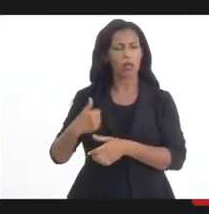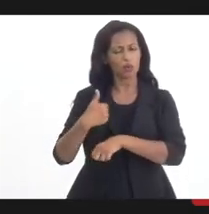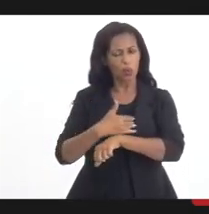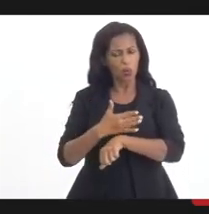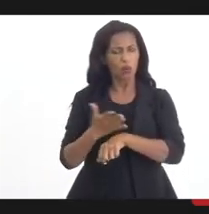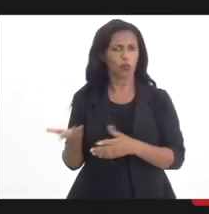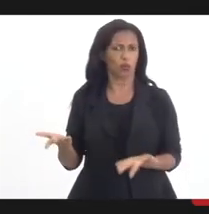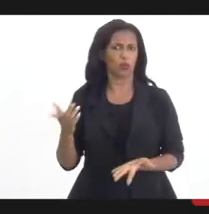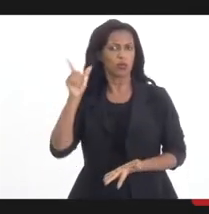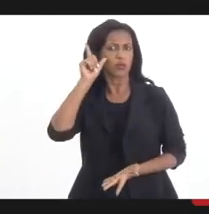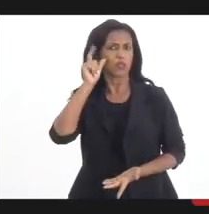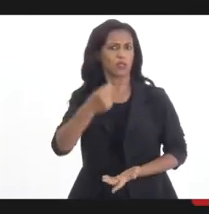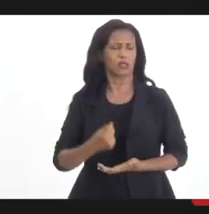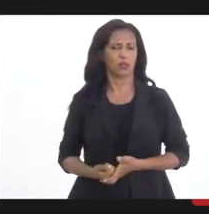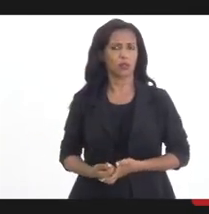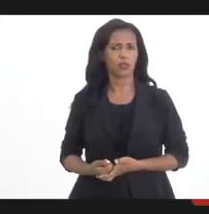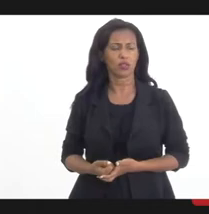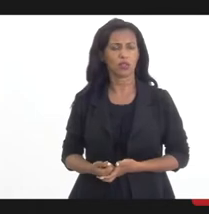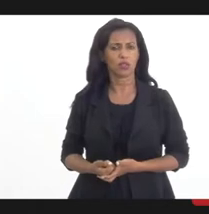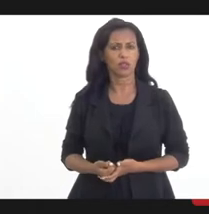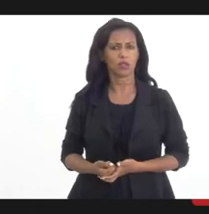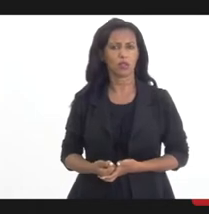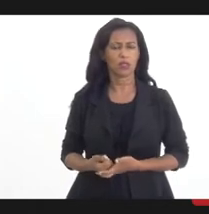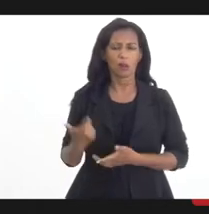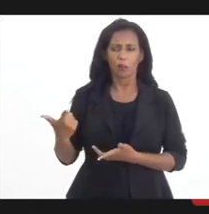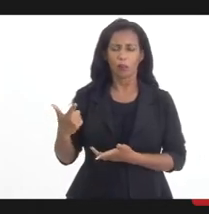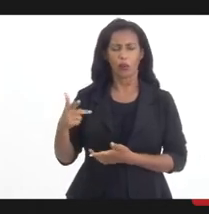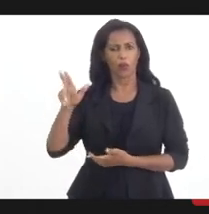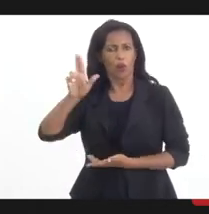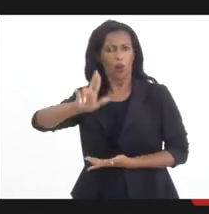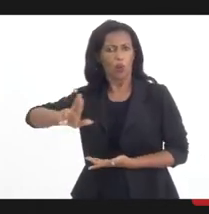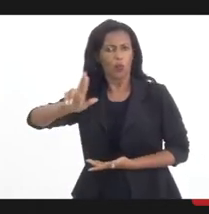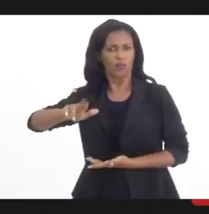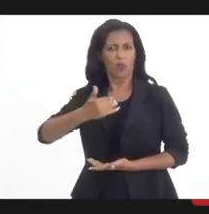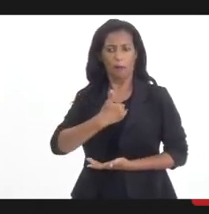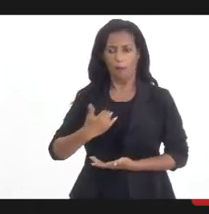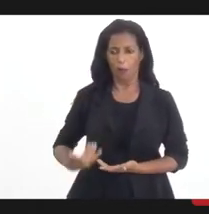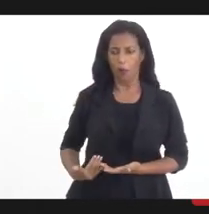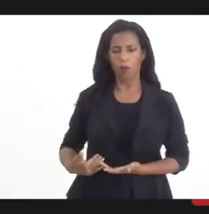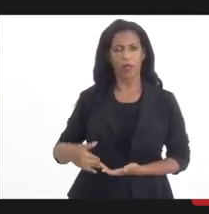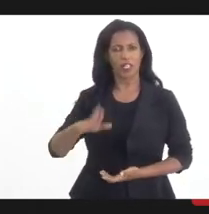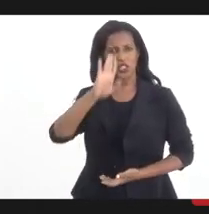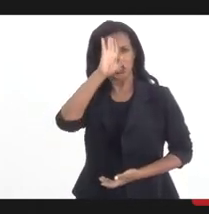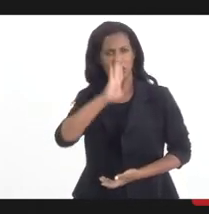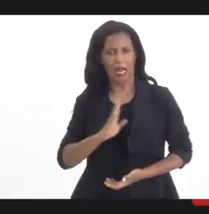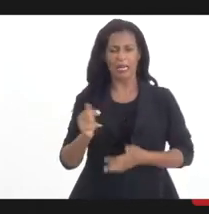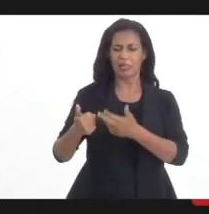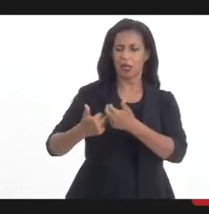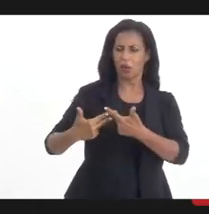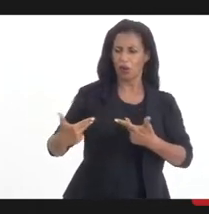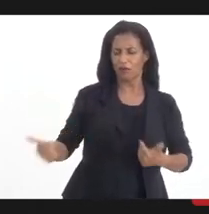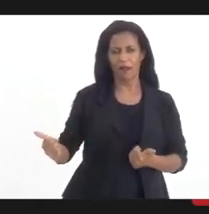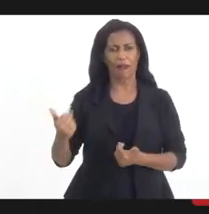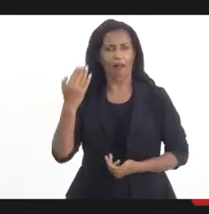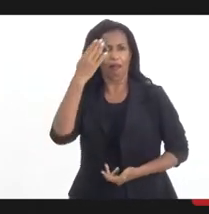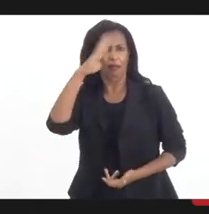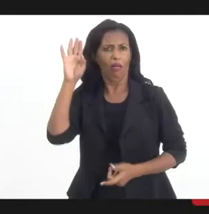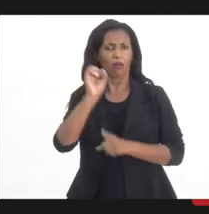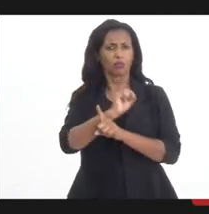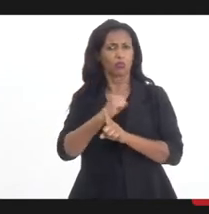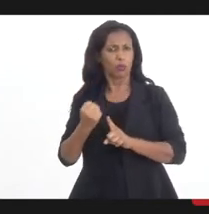essa lógica, nós que lutamos o tempo todo por uma universidade pública, popular, gratuita, qualificada academicamente,